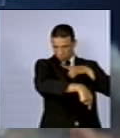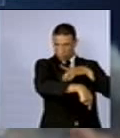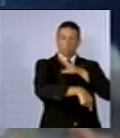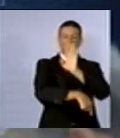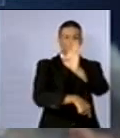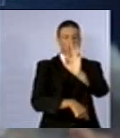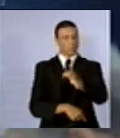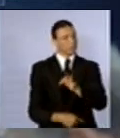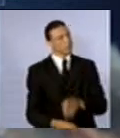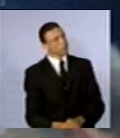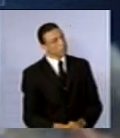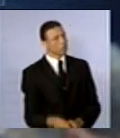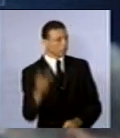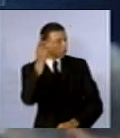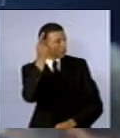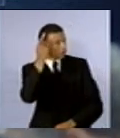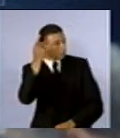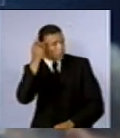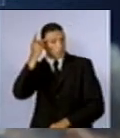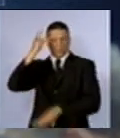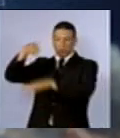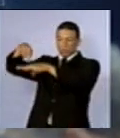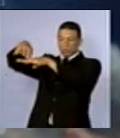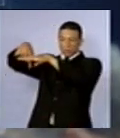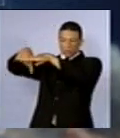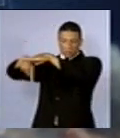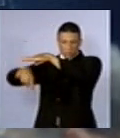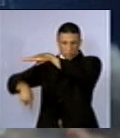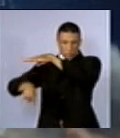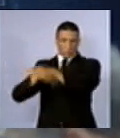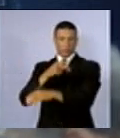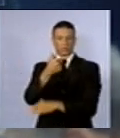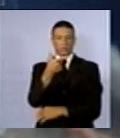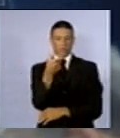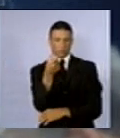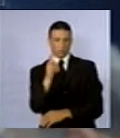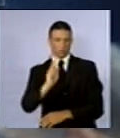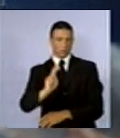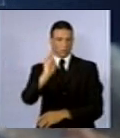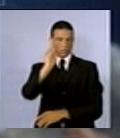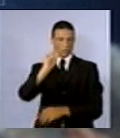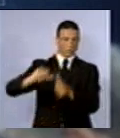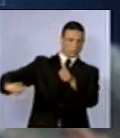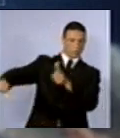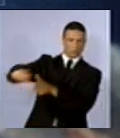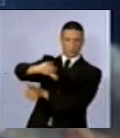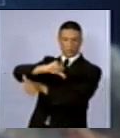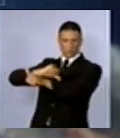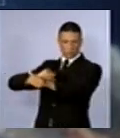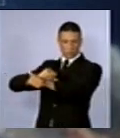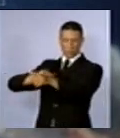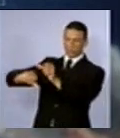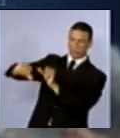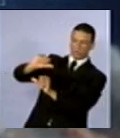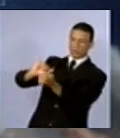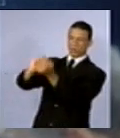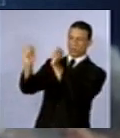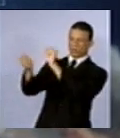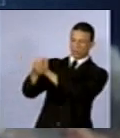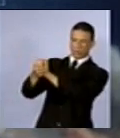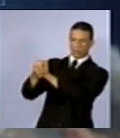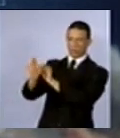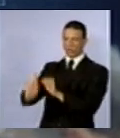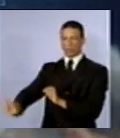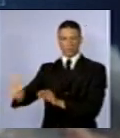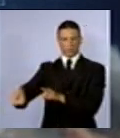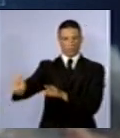Paulo, ela utiliza um sistema reticulado de 20 kV que faz a conexão entre todas as áreas de consumo,